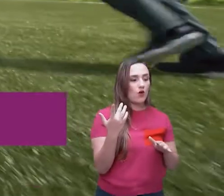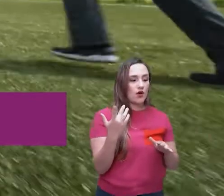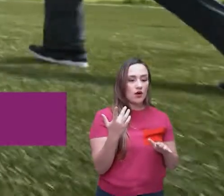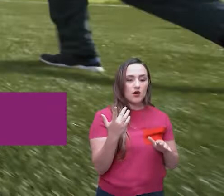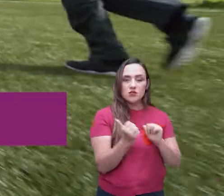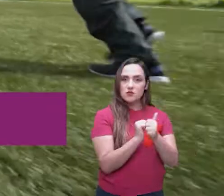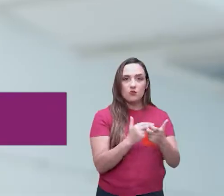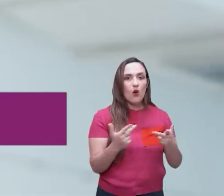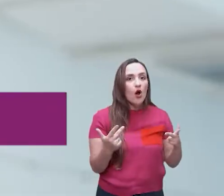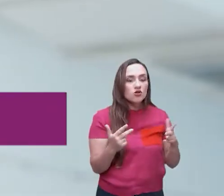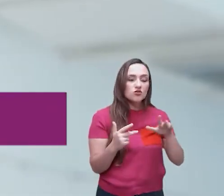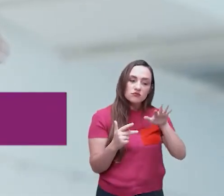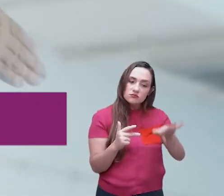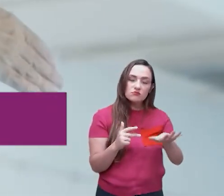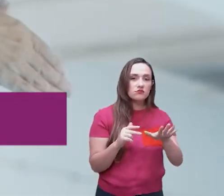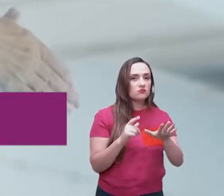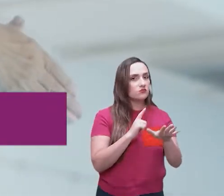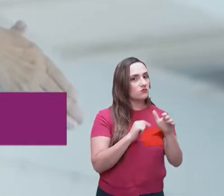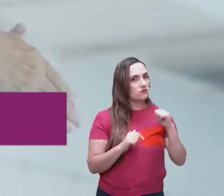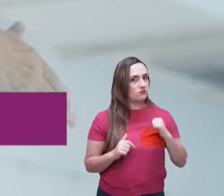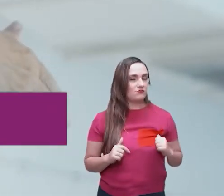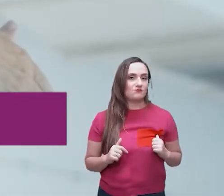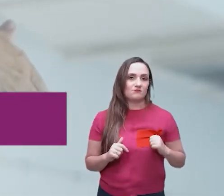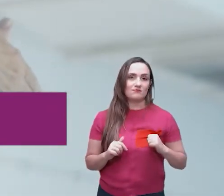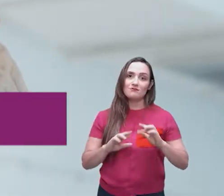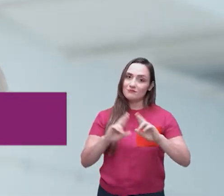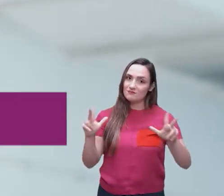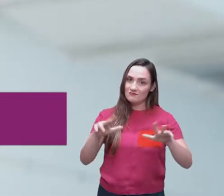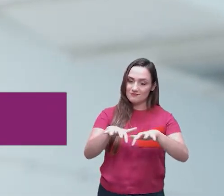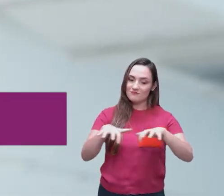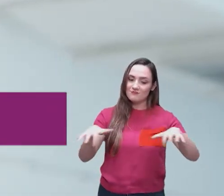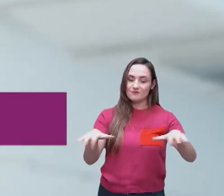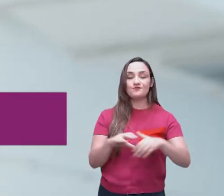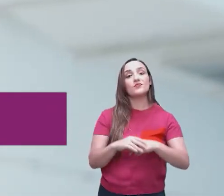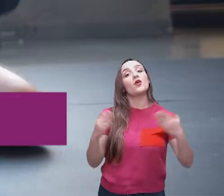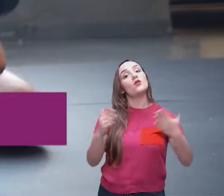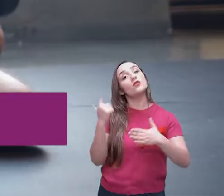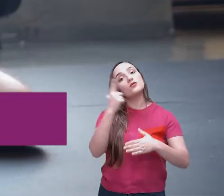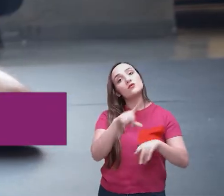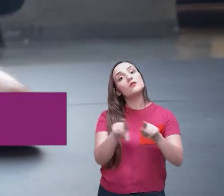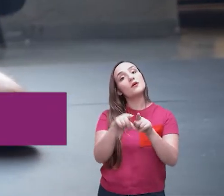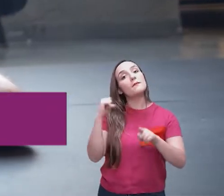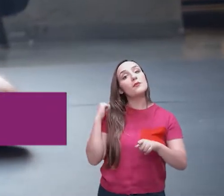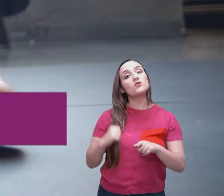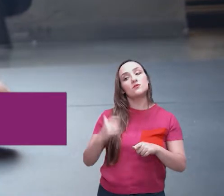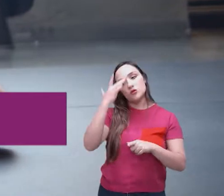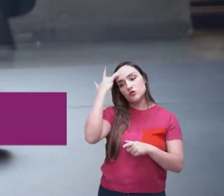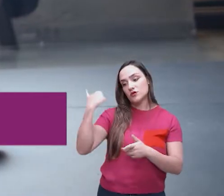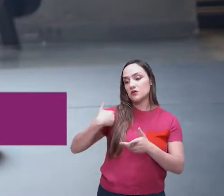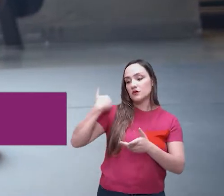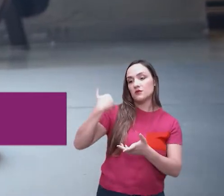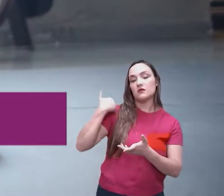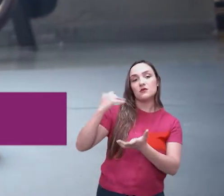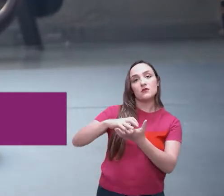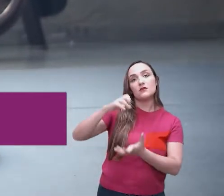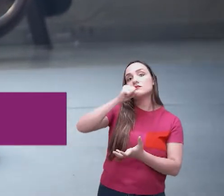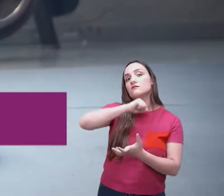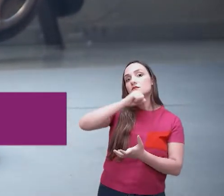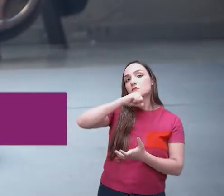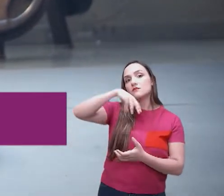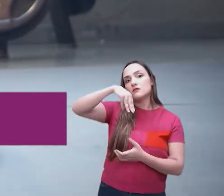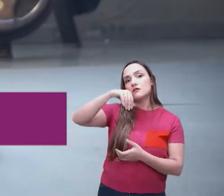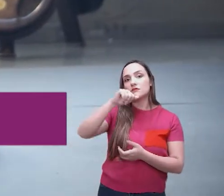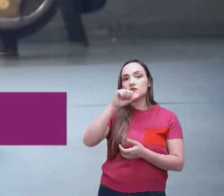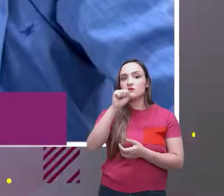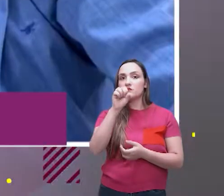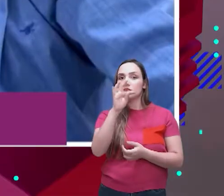já revelado há algum tempo nos Jogos da Maioridade. Conseguimos implementar a